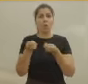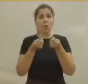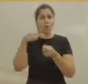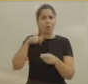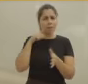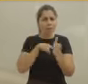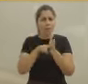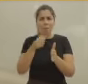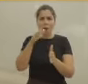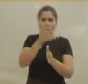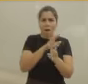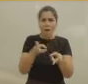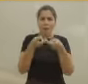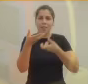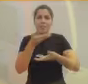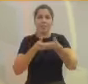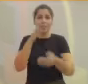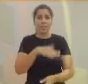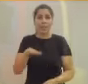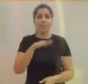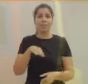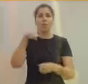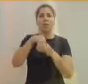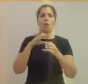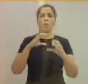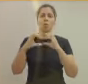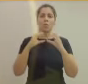criança. E isso é feito através da movimentação do robô.